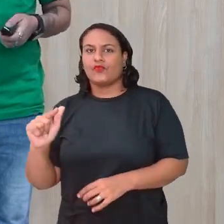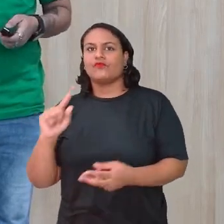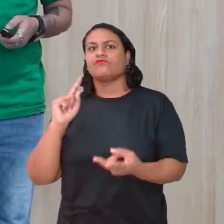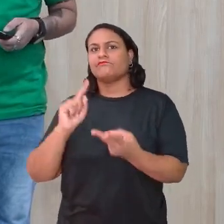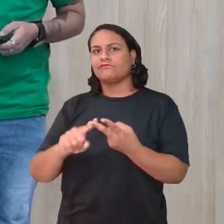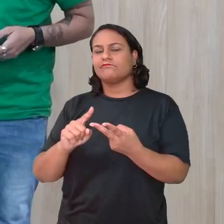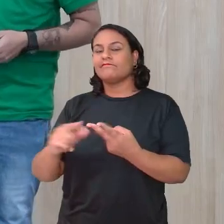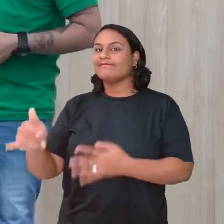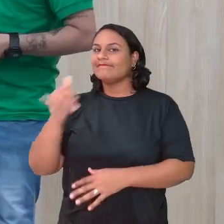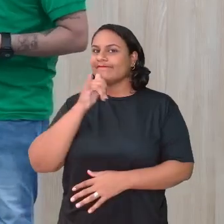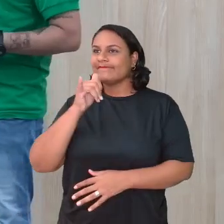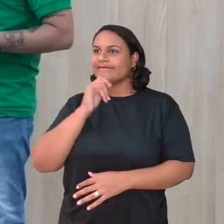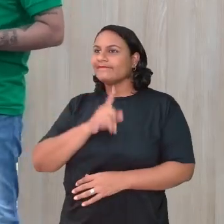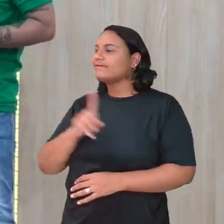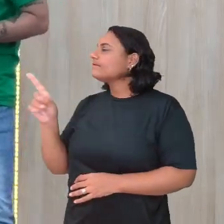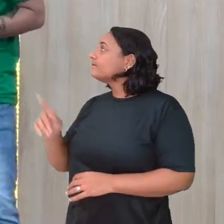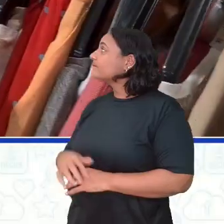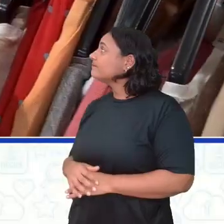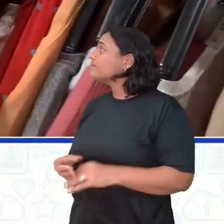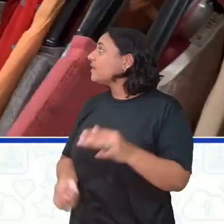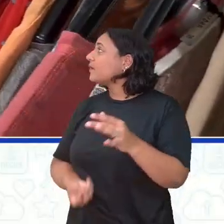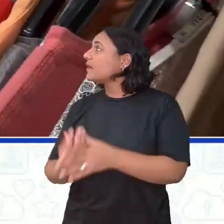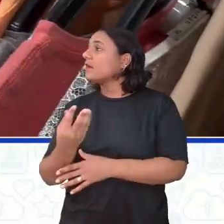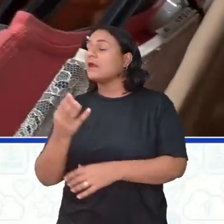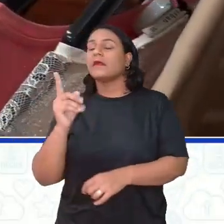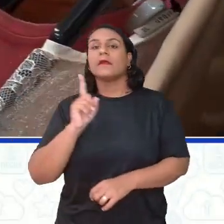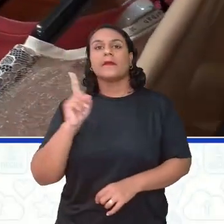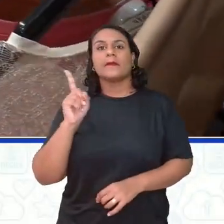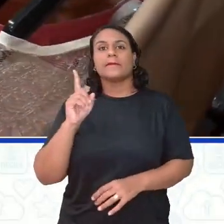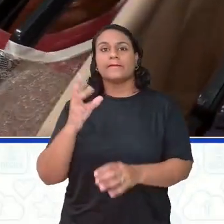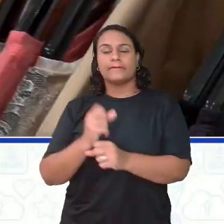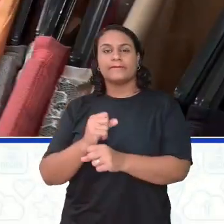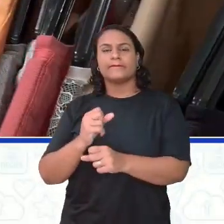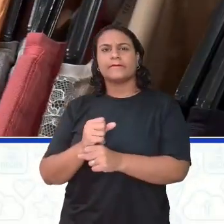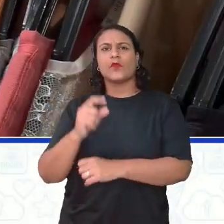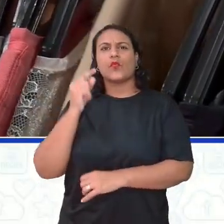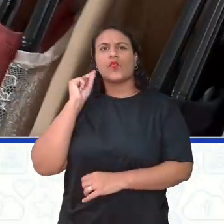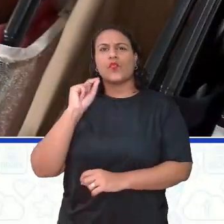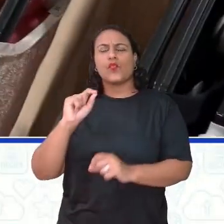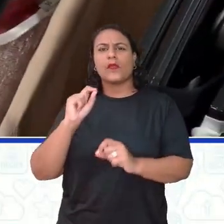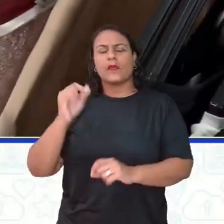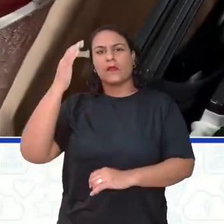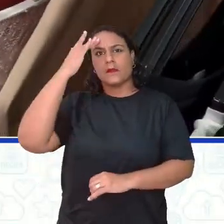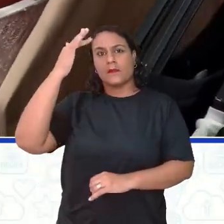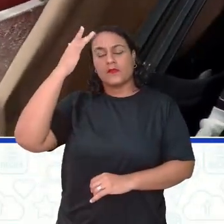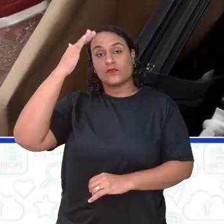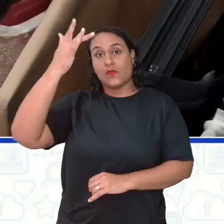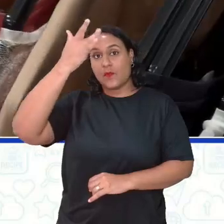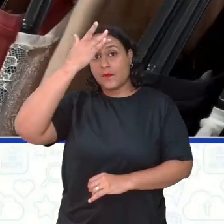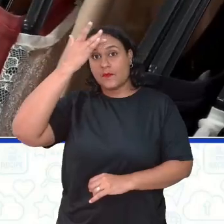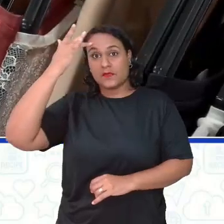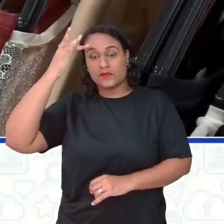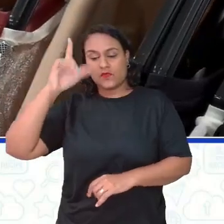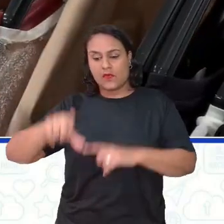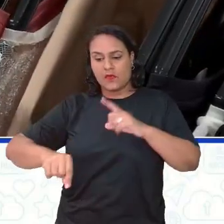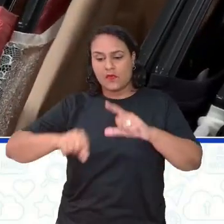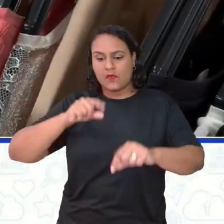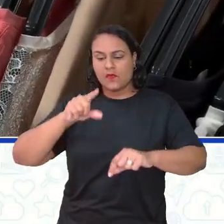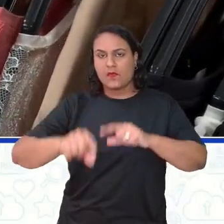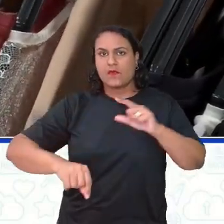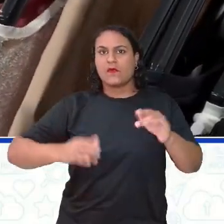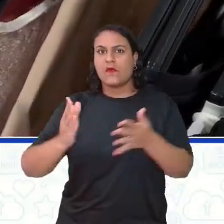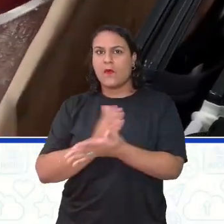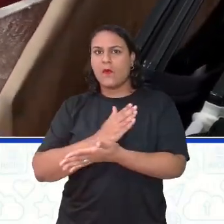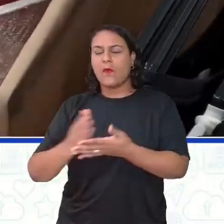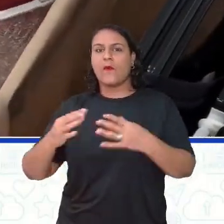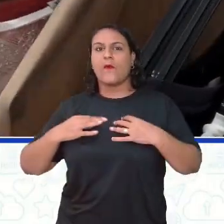possíveis. Por exemplo, eu criei essa situação aqui e imaginei aqui uma pessoa escolhendo